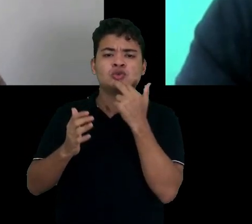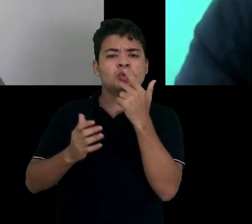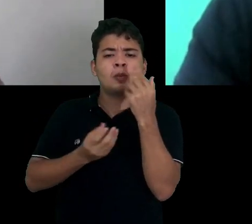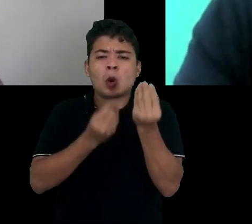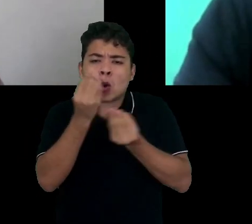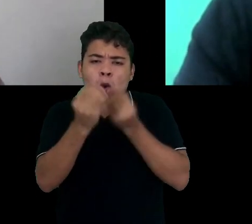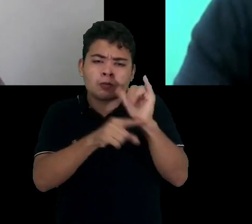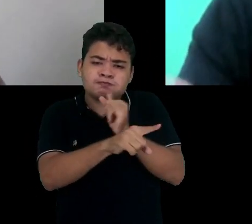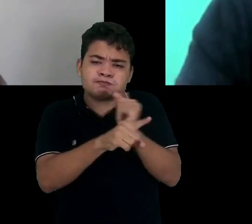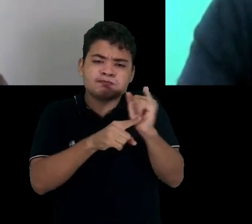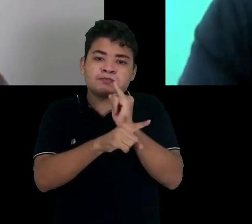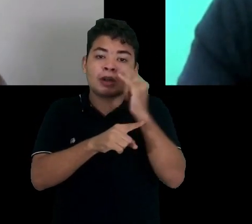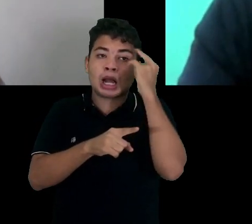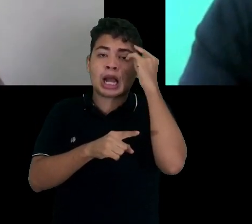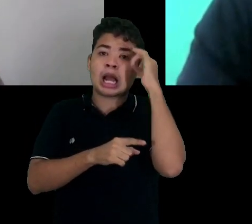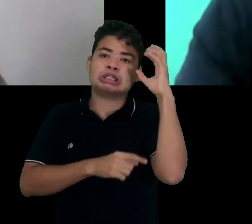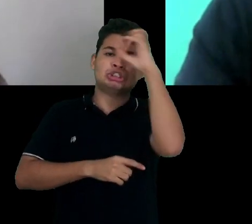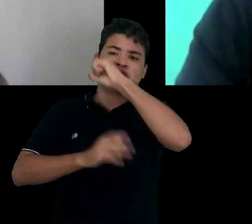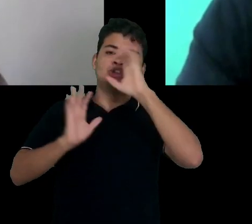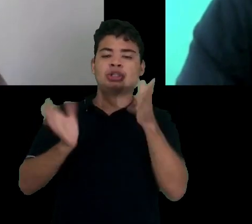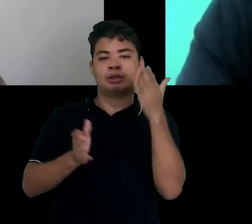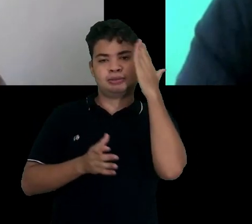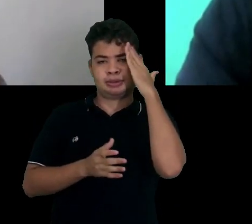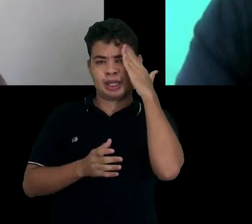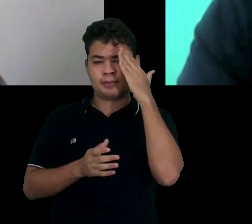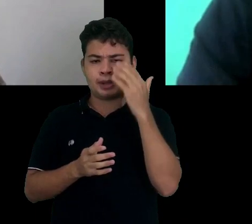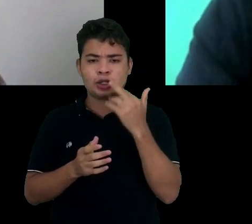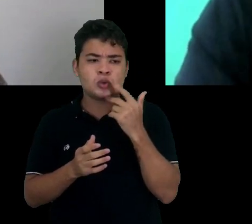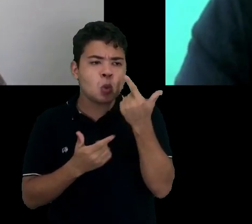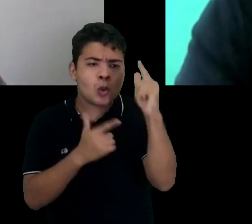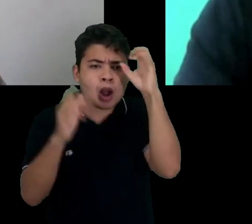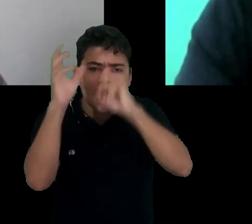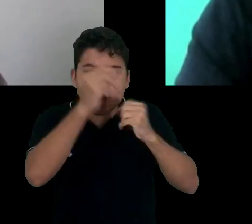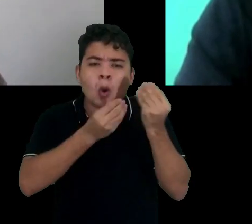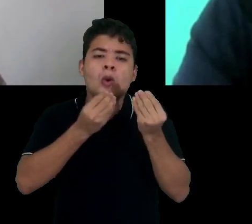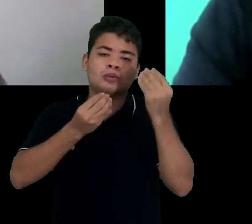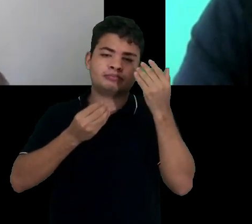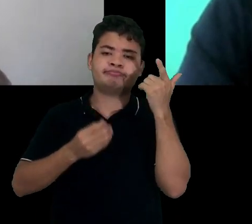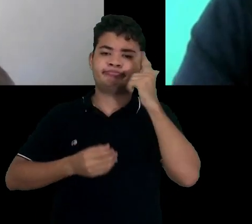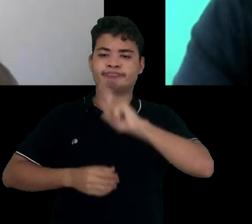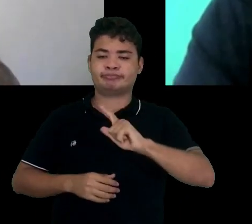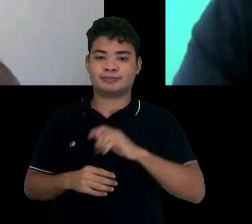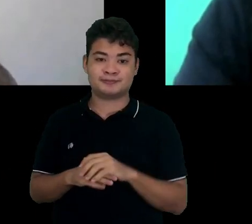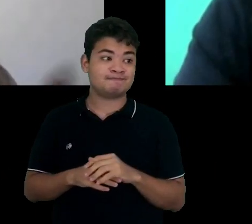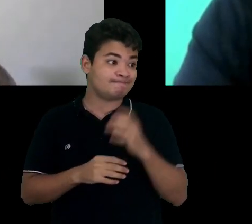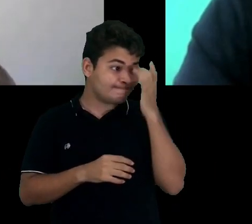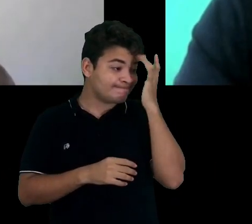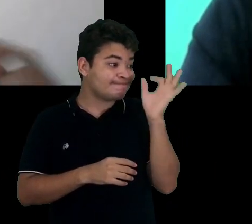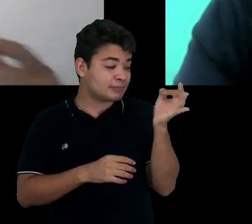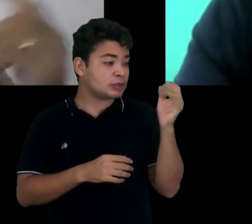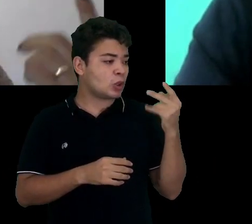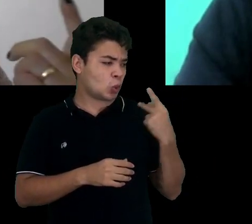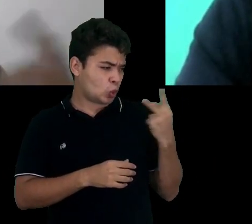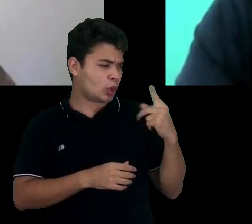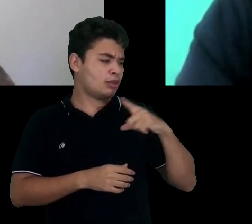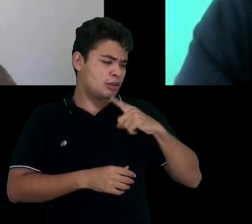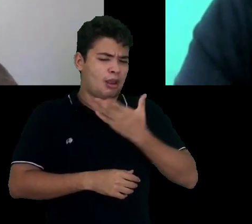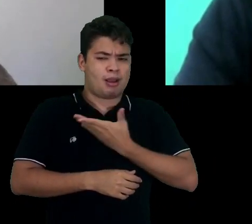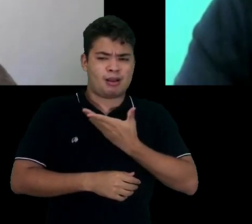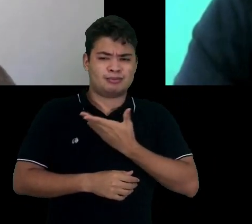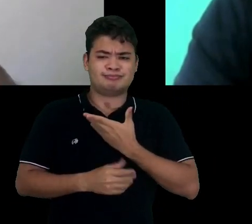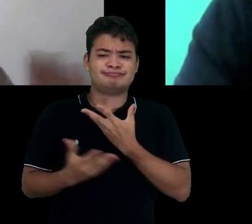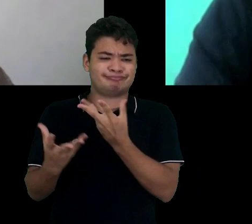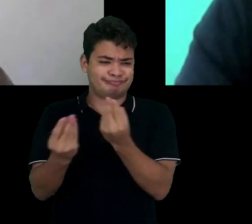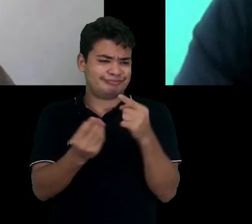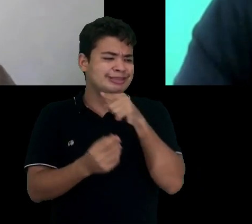uma vez e aí é mais fácil ele seguir o caminho para outros. Isso é bem mais fácil, porque você e eu temos vários amigos que